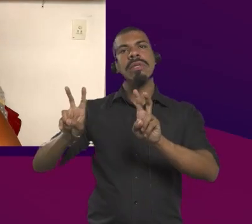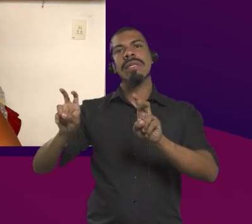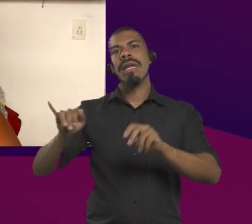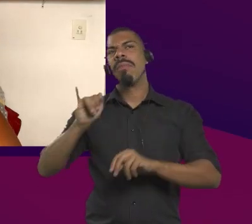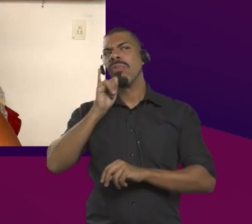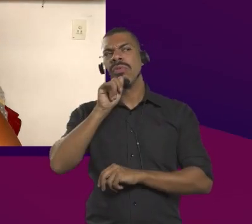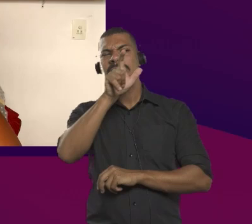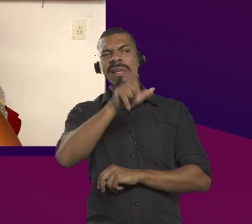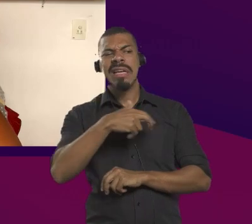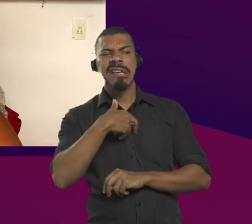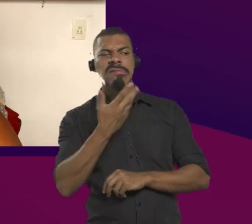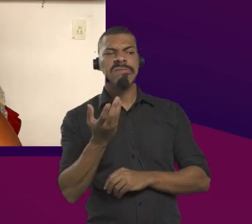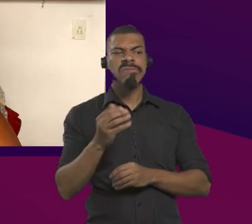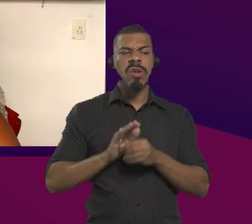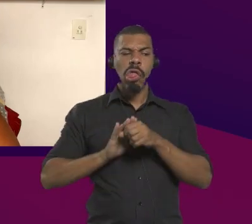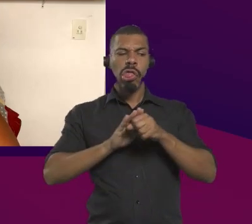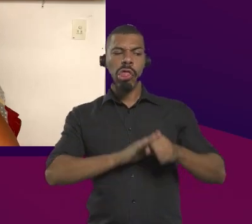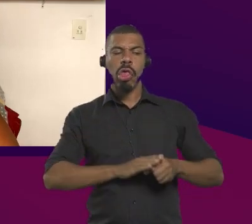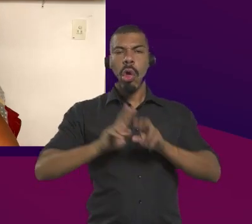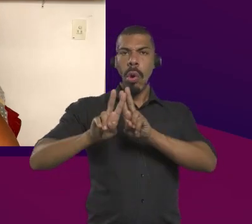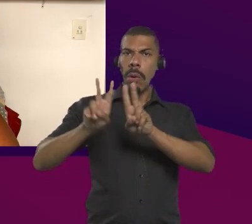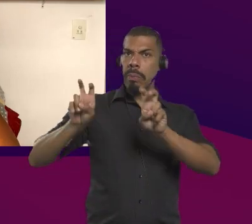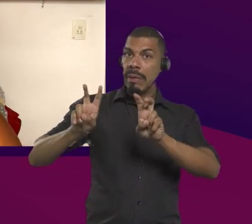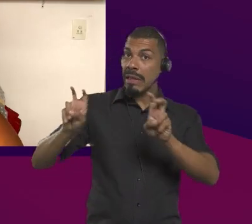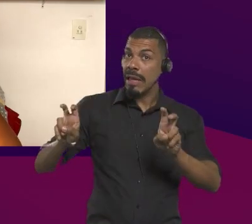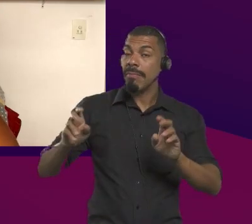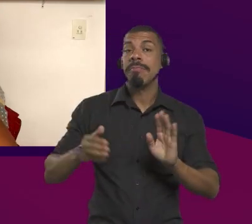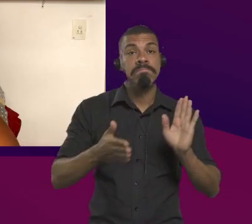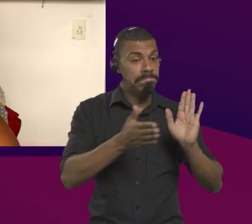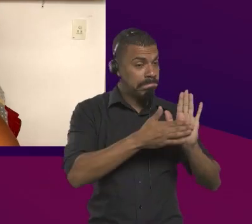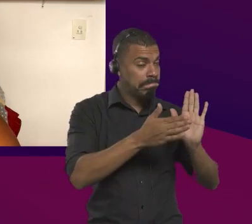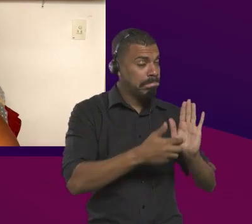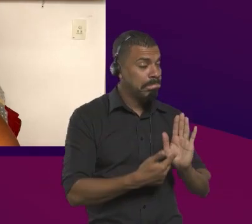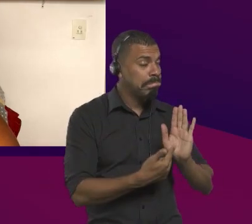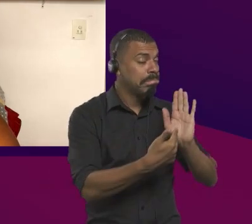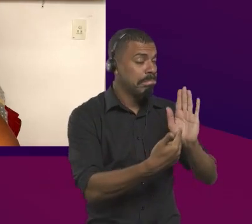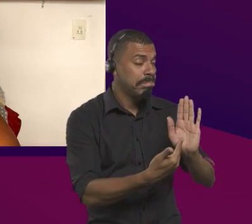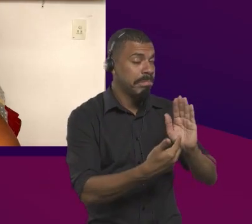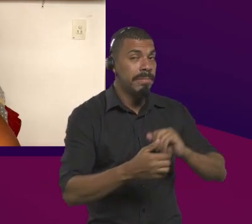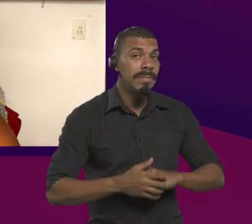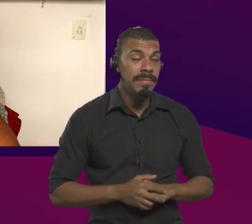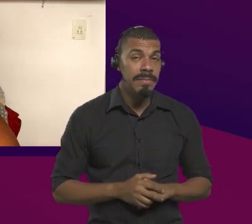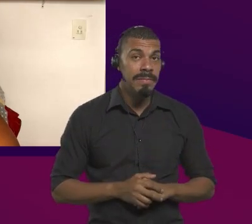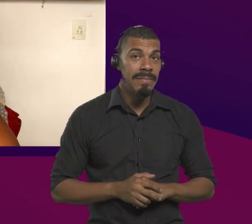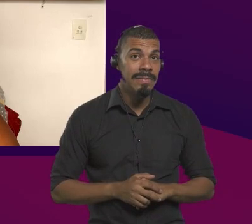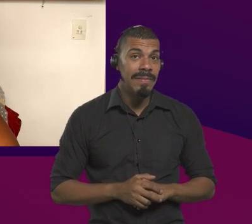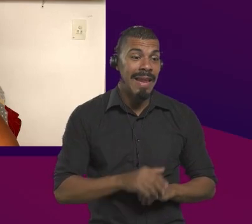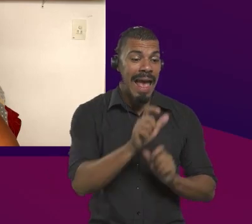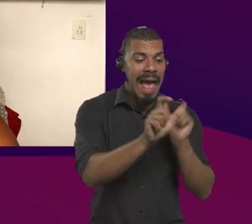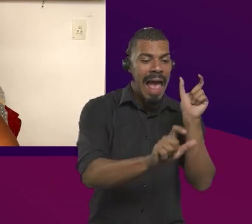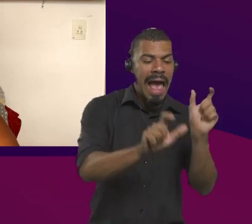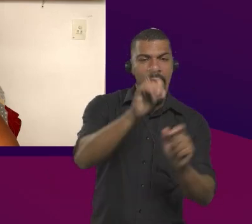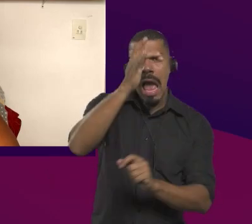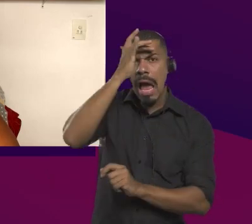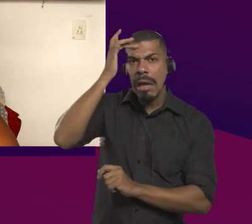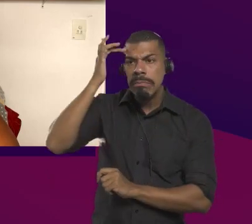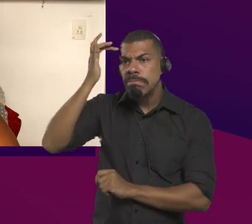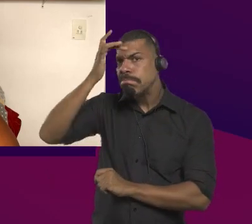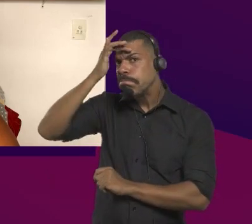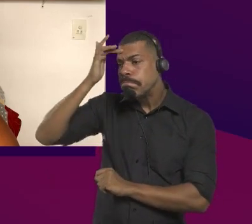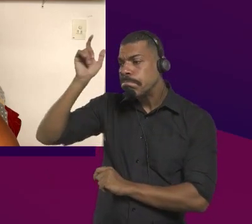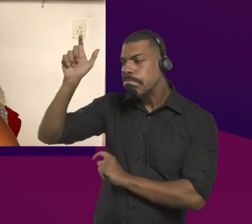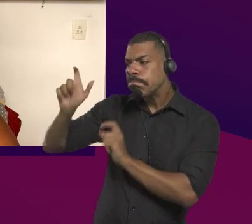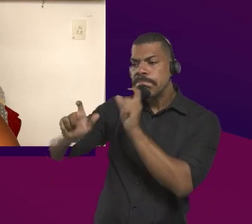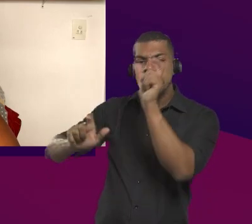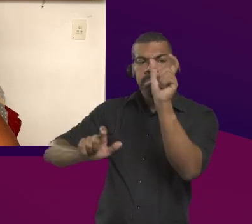bem, será que a gente não tem que banalizar a pauta? Então, assim, a gente tem que conseguir fazer com que pessoas que estão falando disso há bastante tempo se solidifiquem e